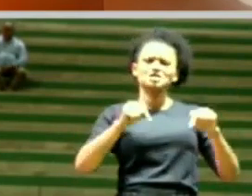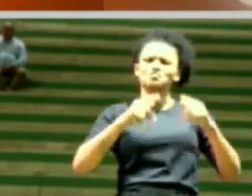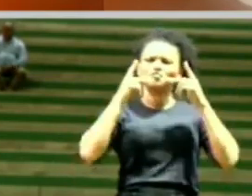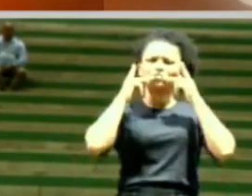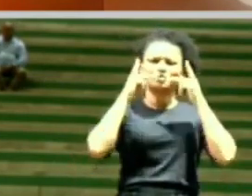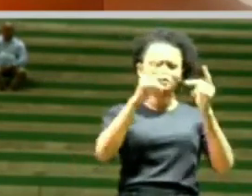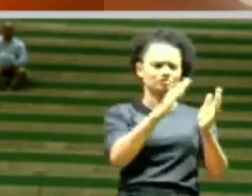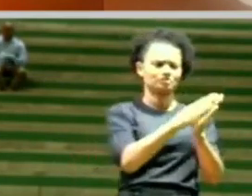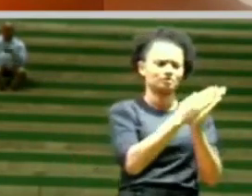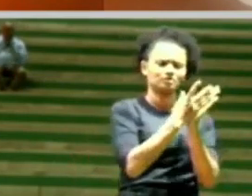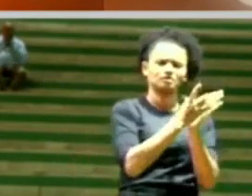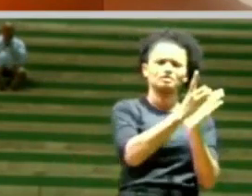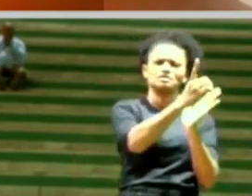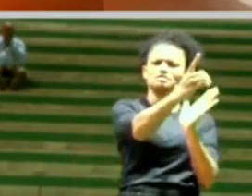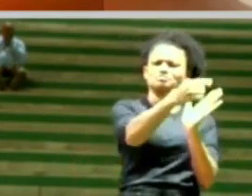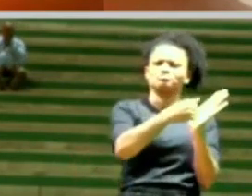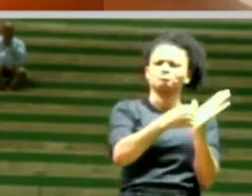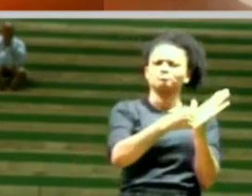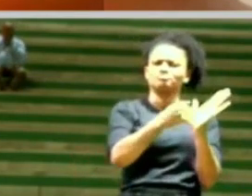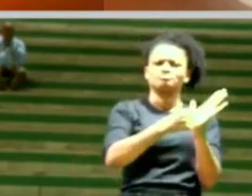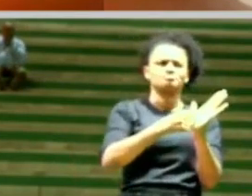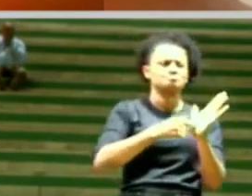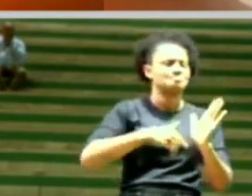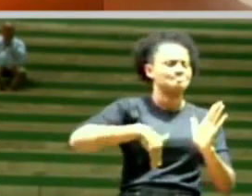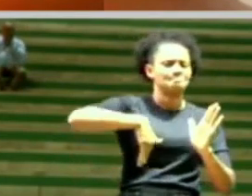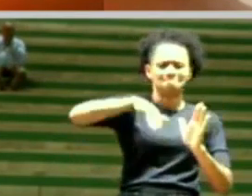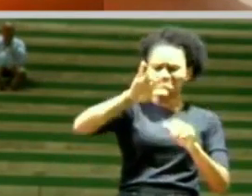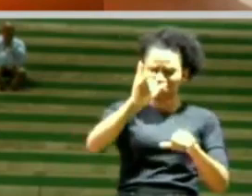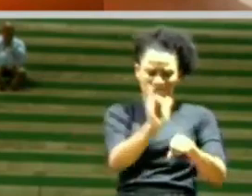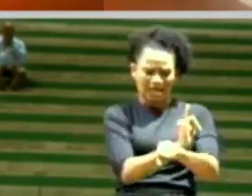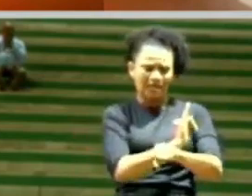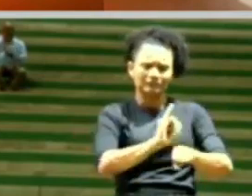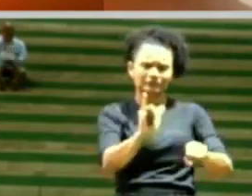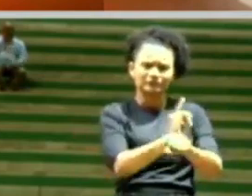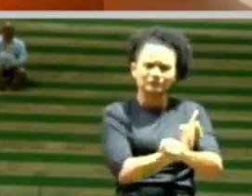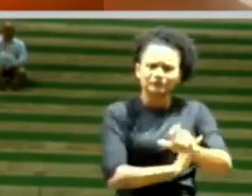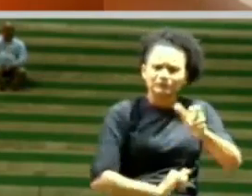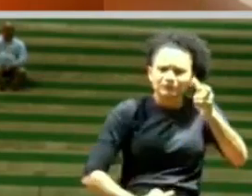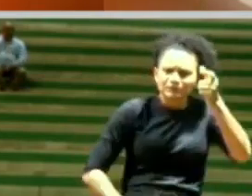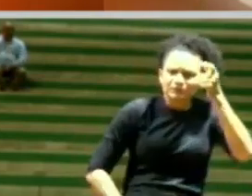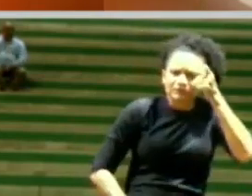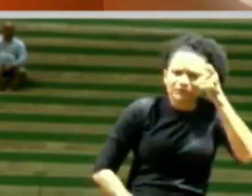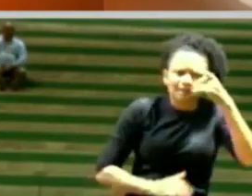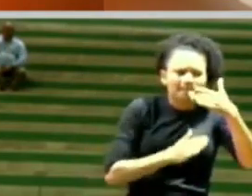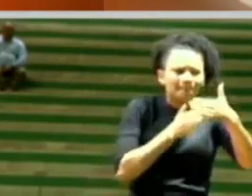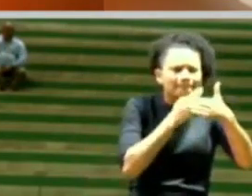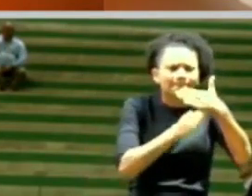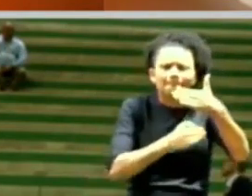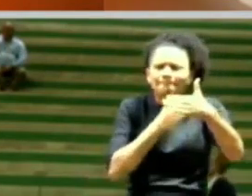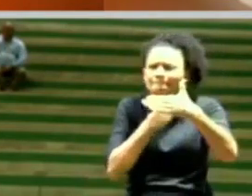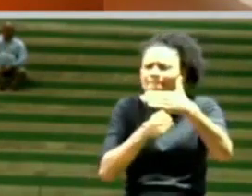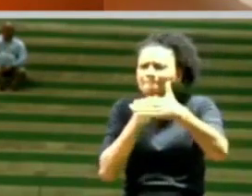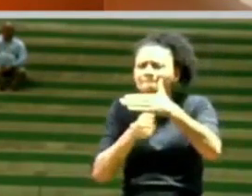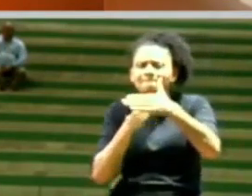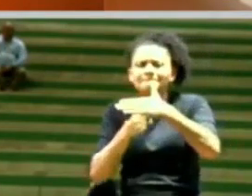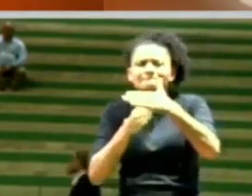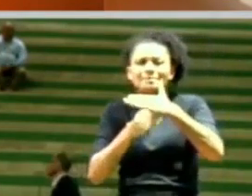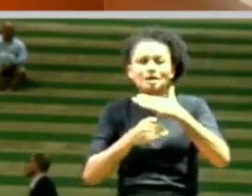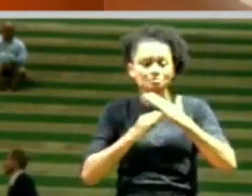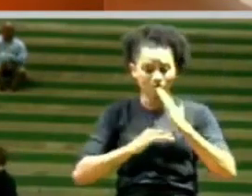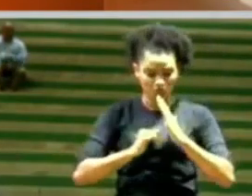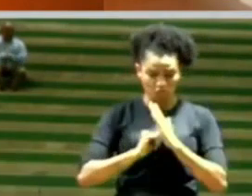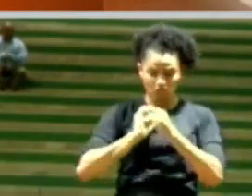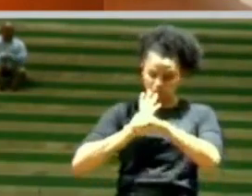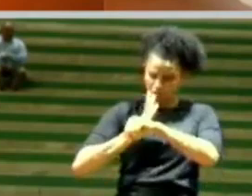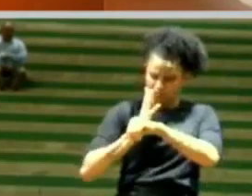palavra. A maior estratégia do diabo para impedir que uma igreja viva